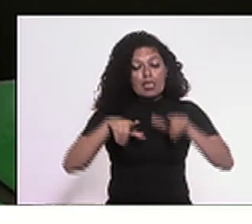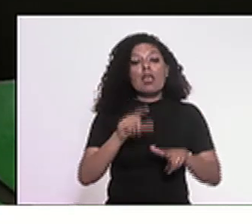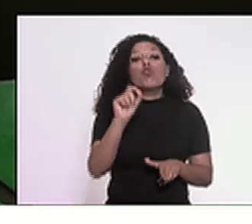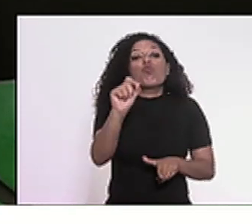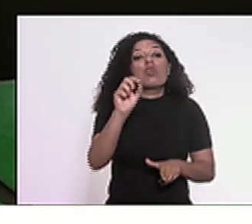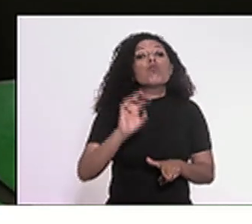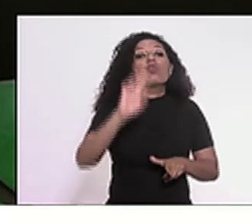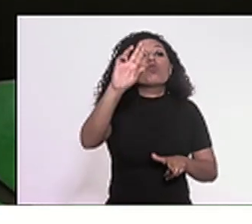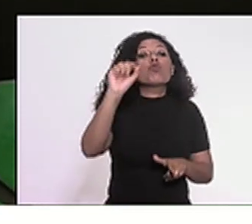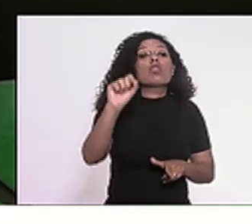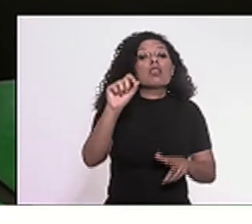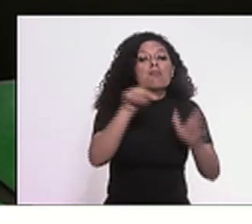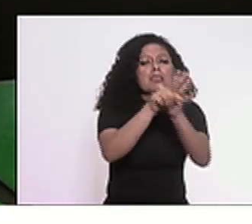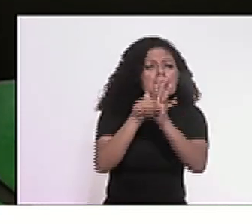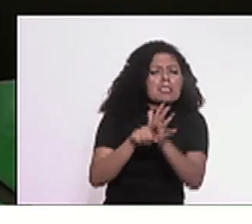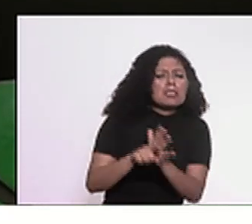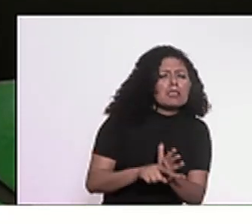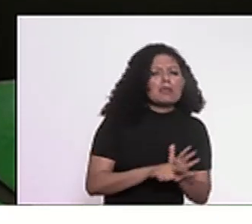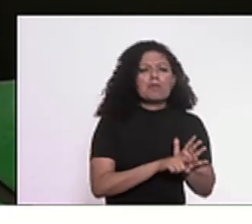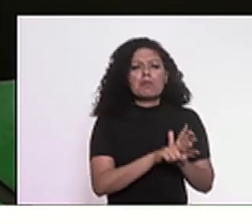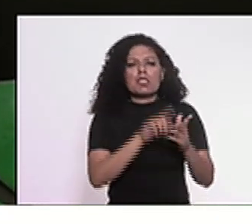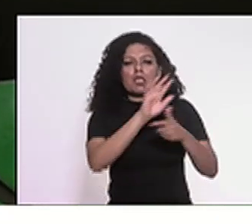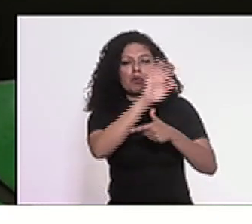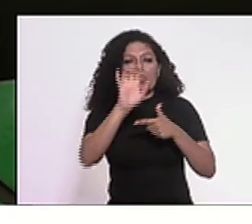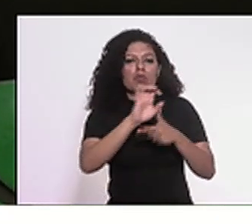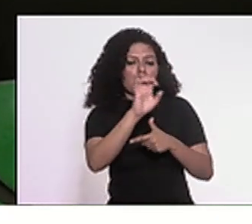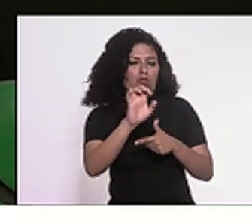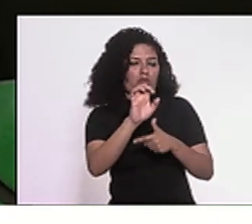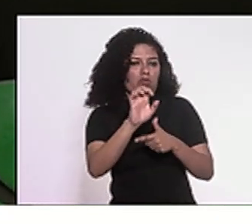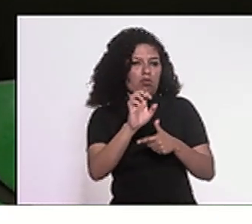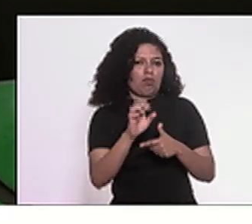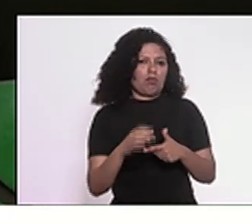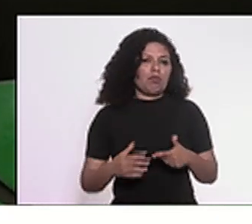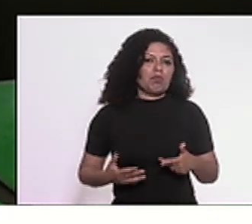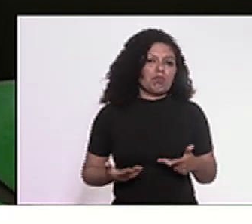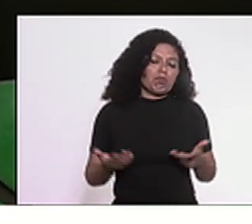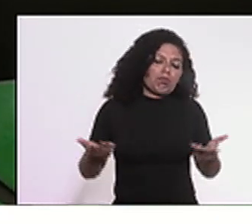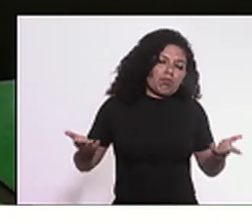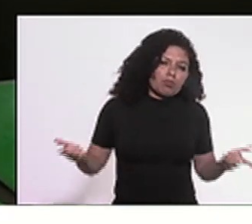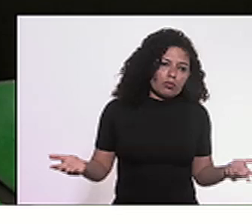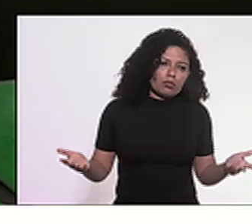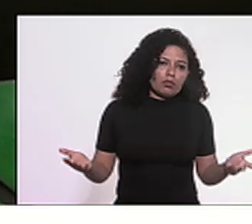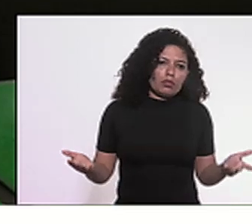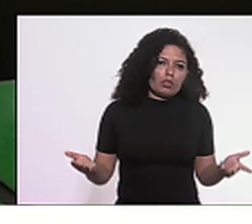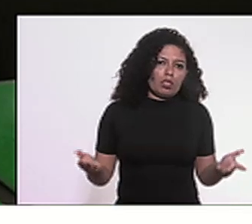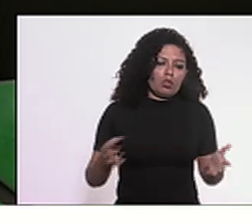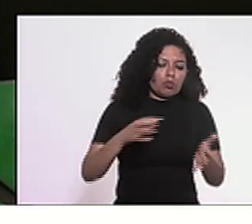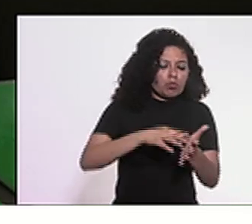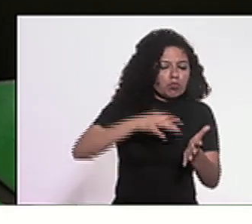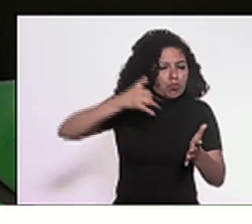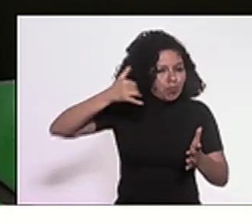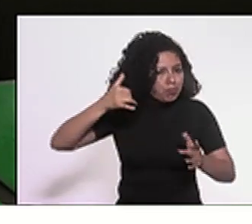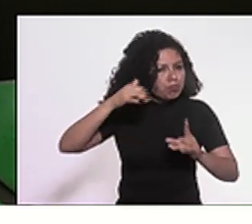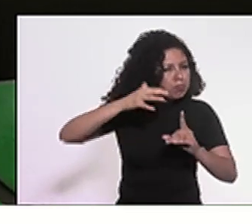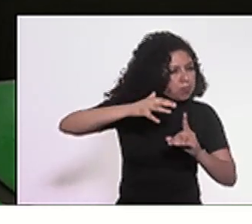fiscaliza o Poder Executivo. De tal forma, o disque